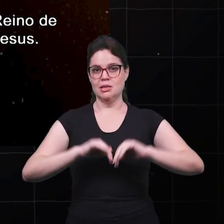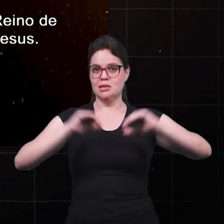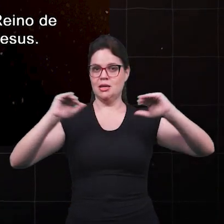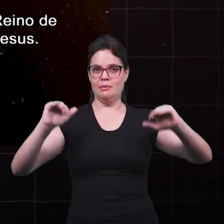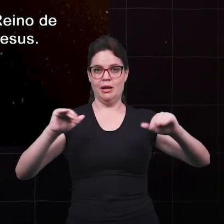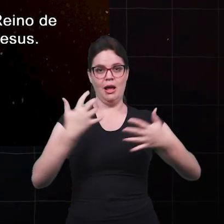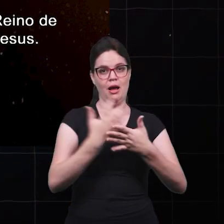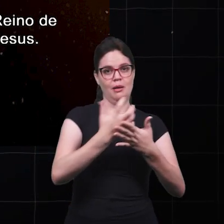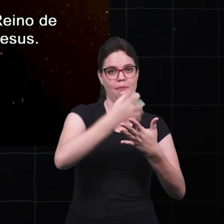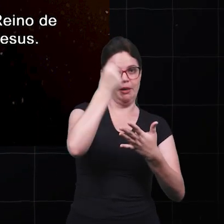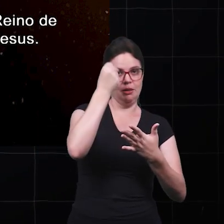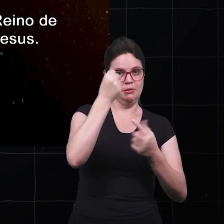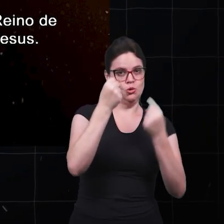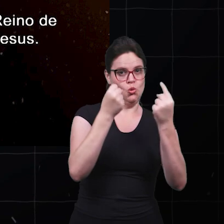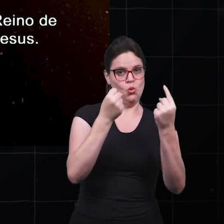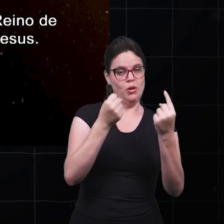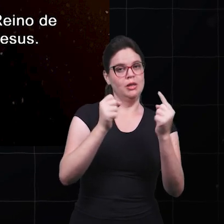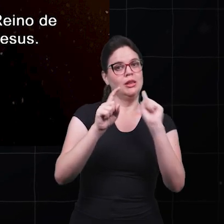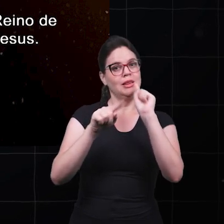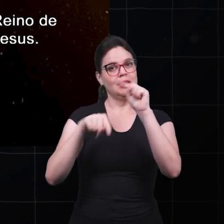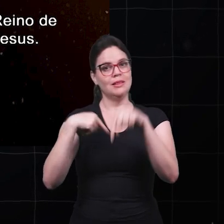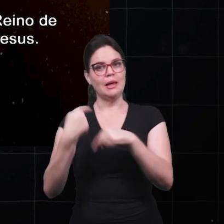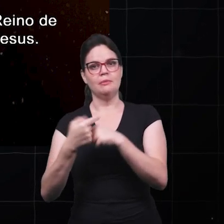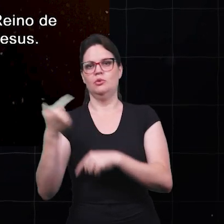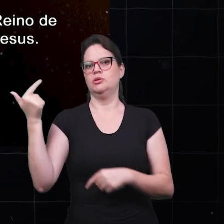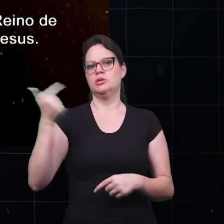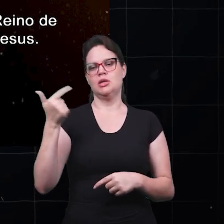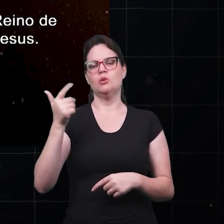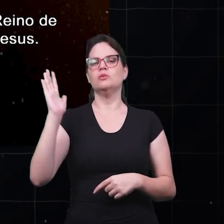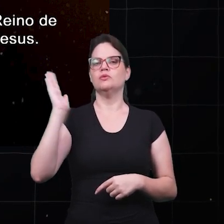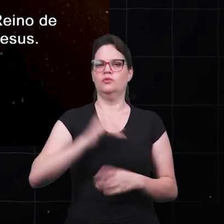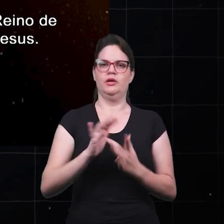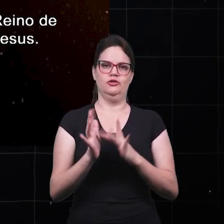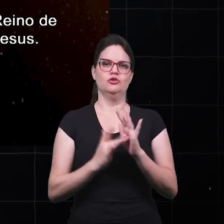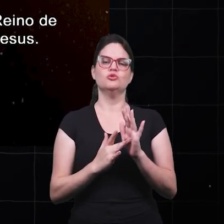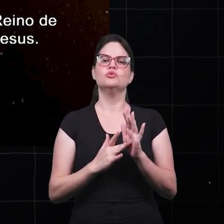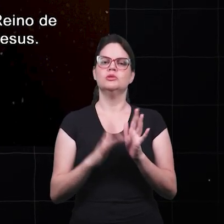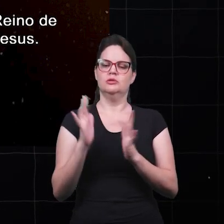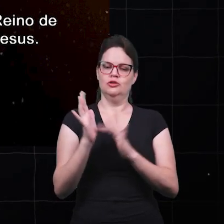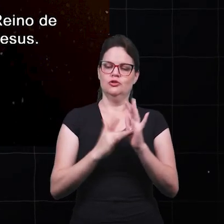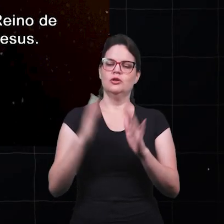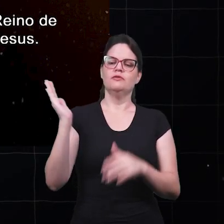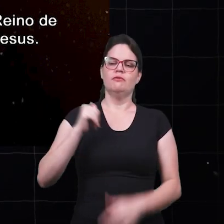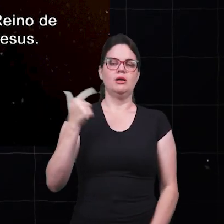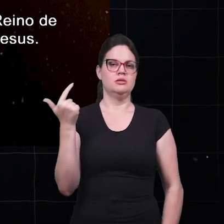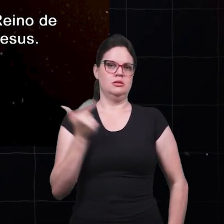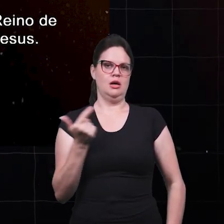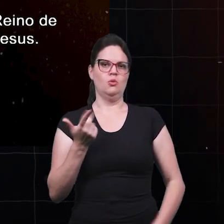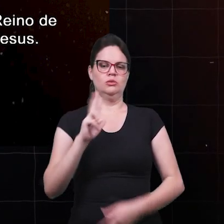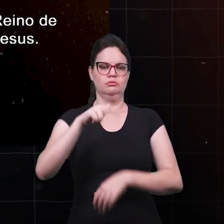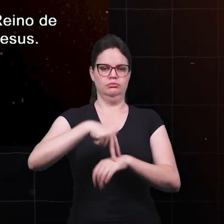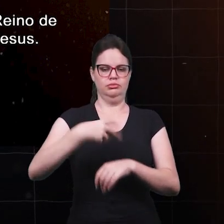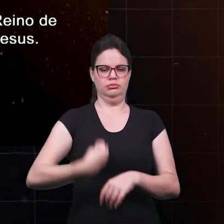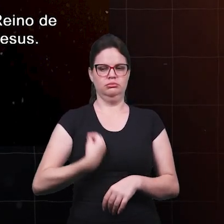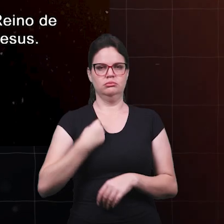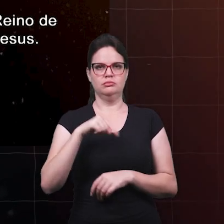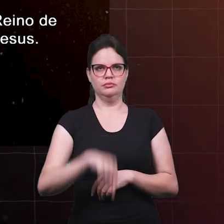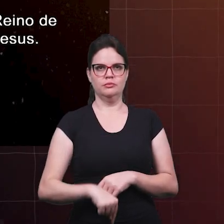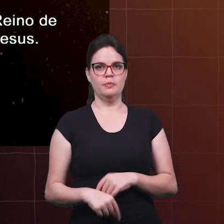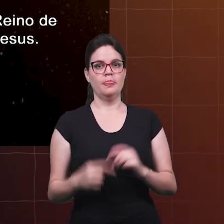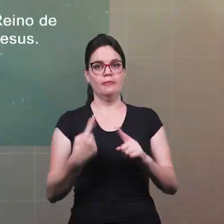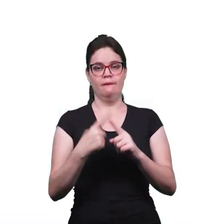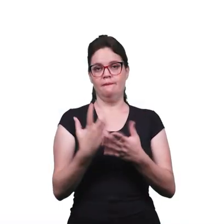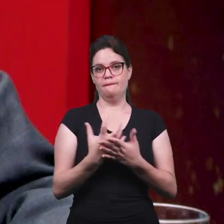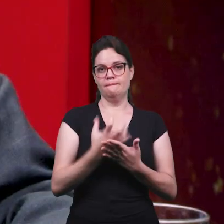igreja, agora no tempo do breve, dando início para o mundo da grande tribulação, mas a igreja vai estar nas bodas do